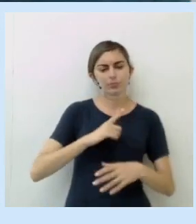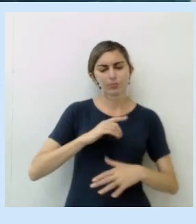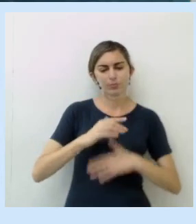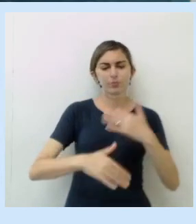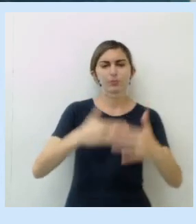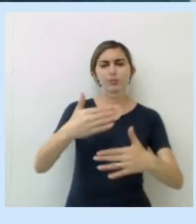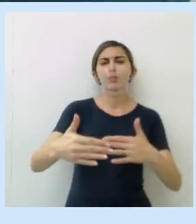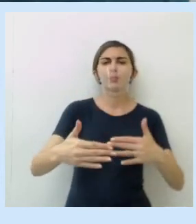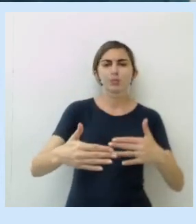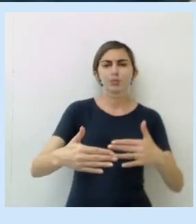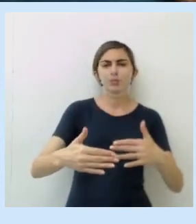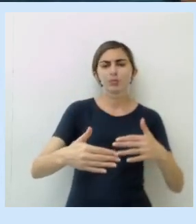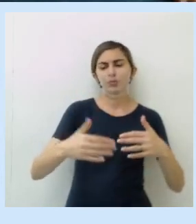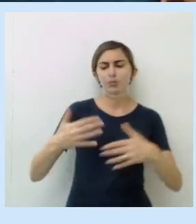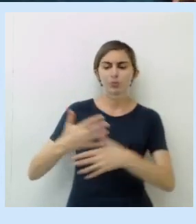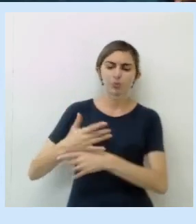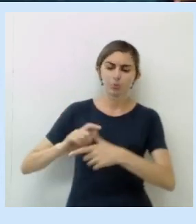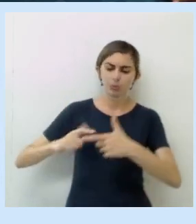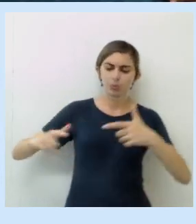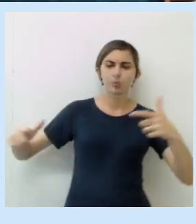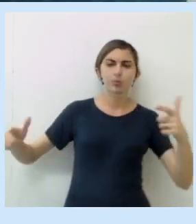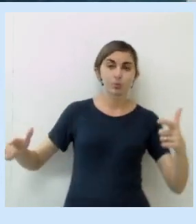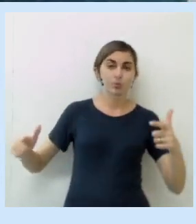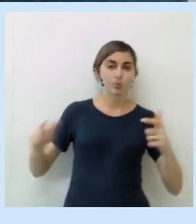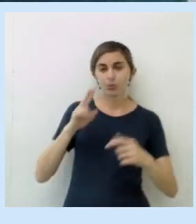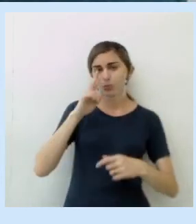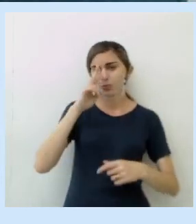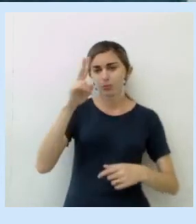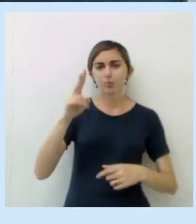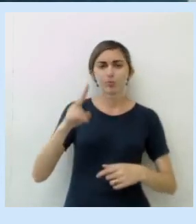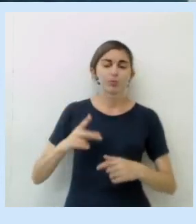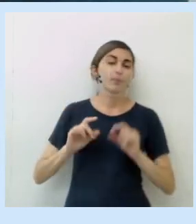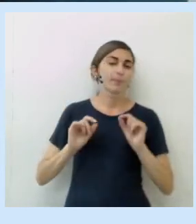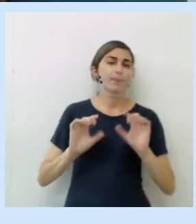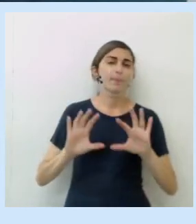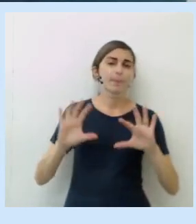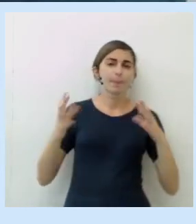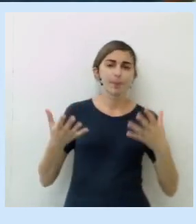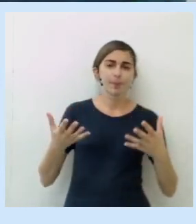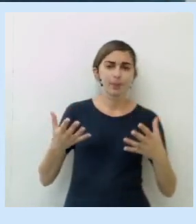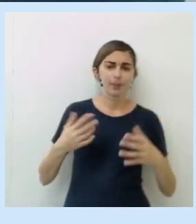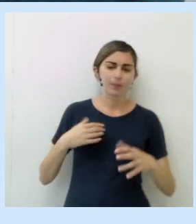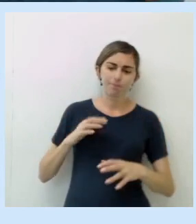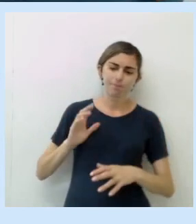processo de urbanização mais intenso. E o que é que vai ocasionar aí?